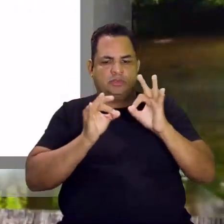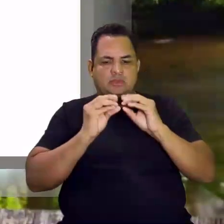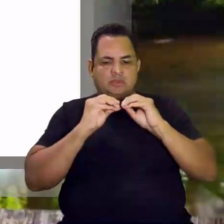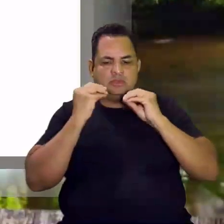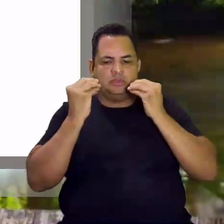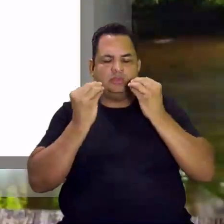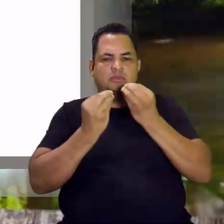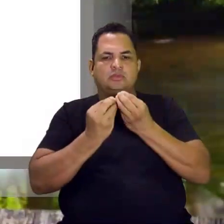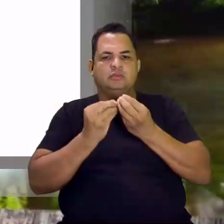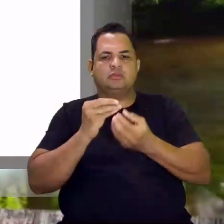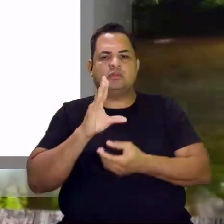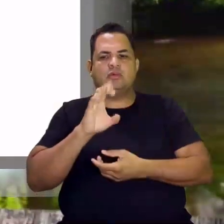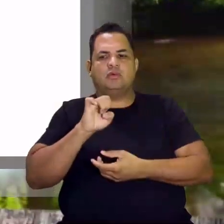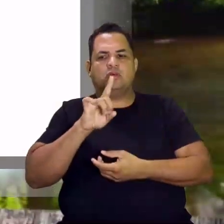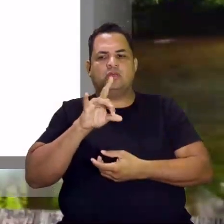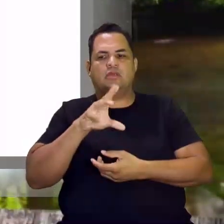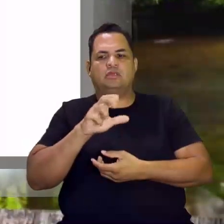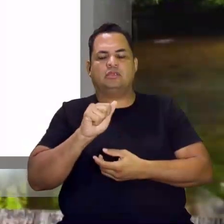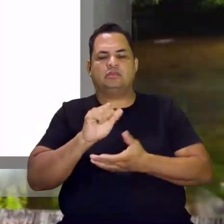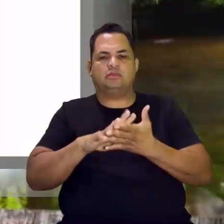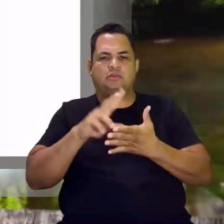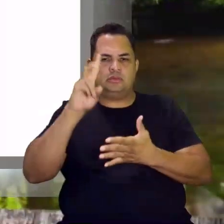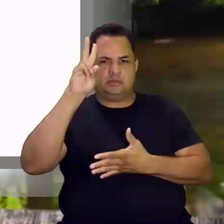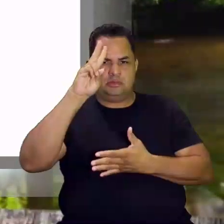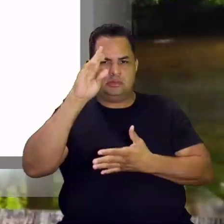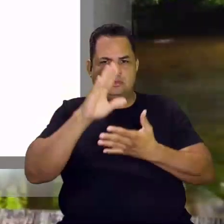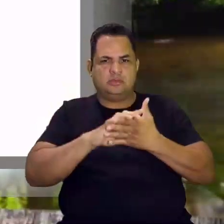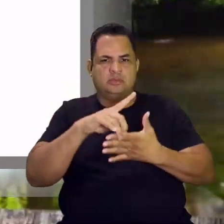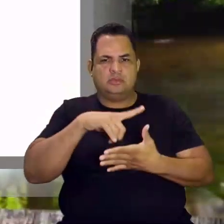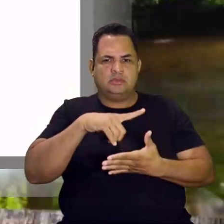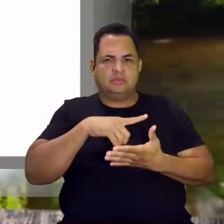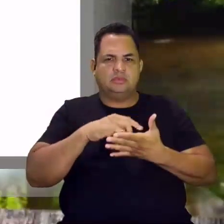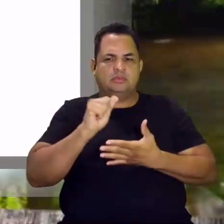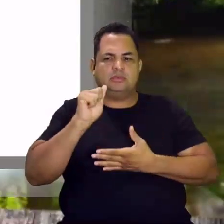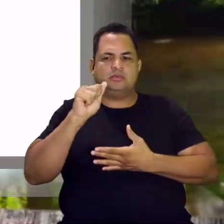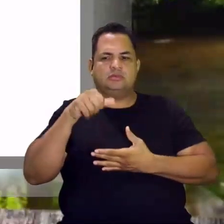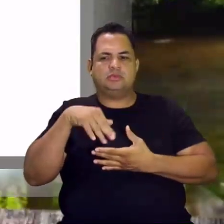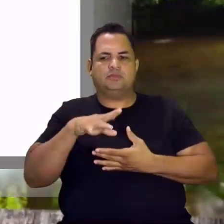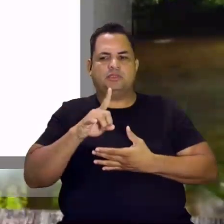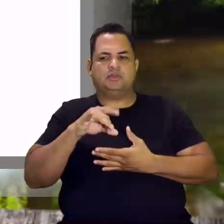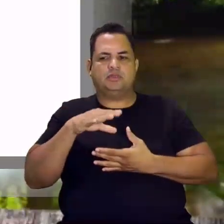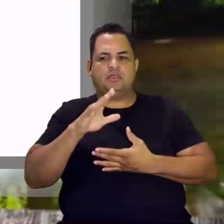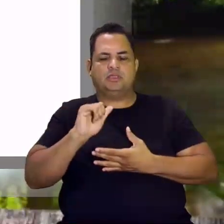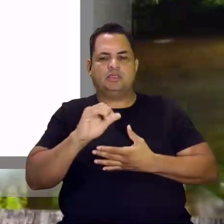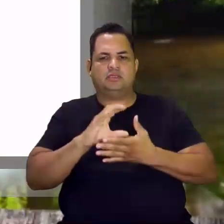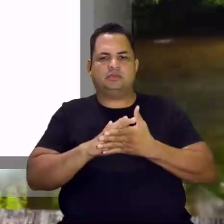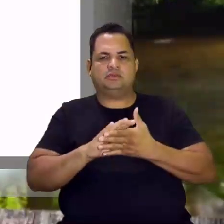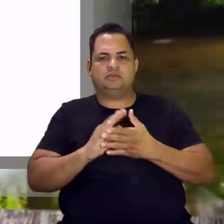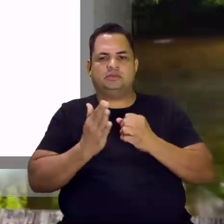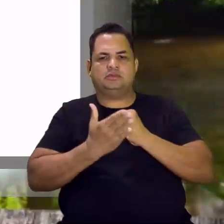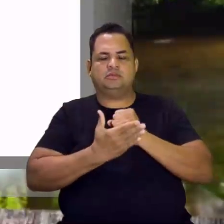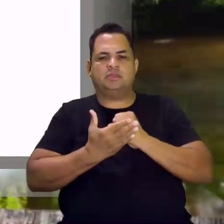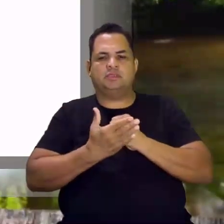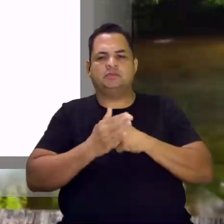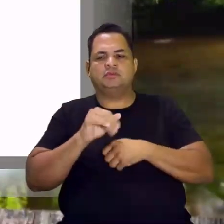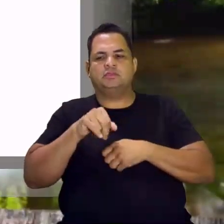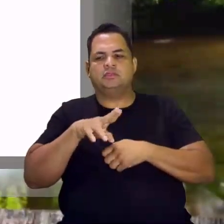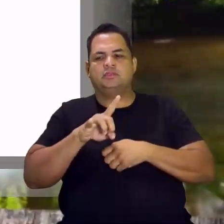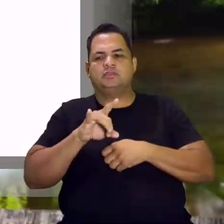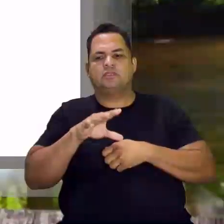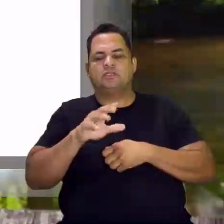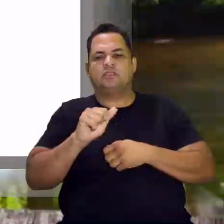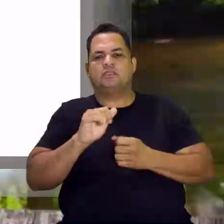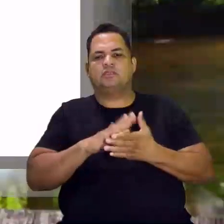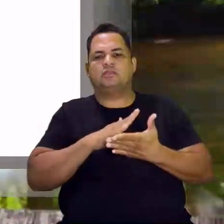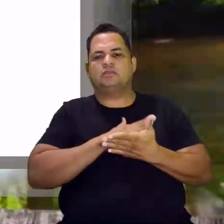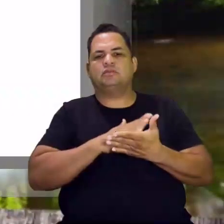substâncias orgânicas. Lembram? Aí a gente teve os aminoácidos, não é? As bases nitrogenadas, que vão dar